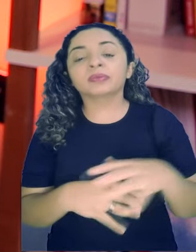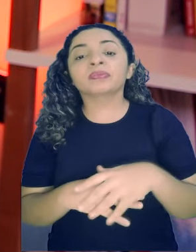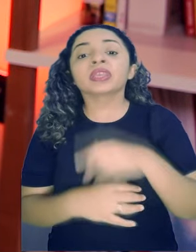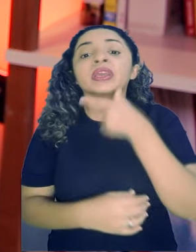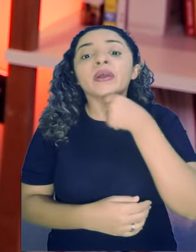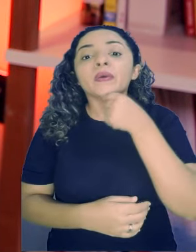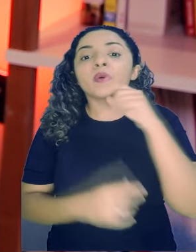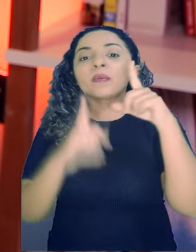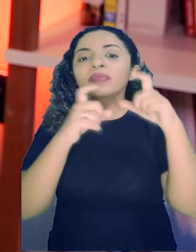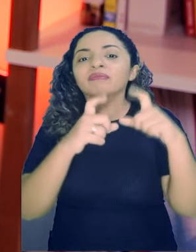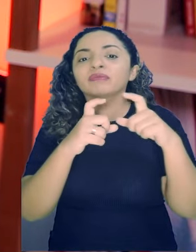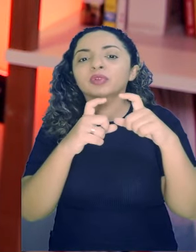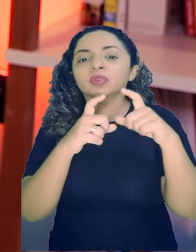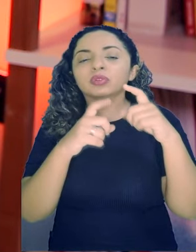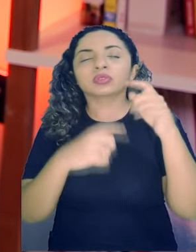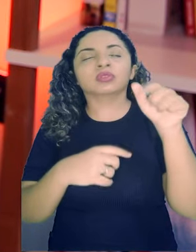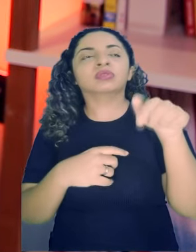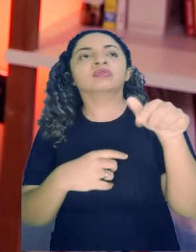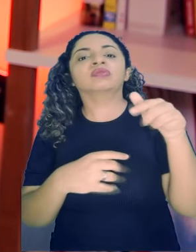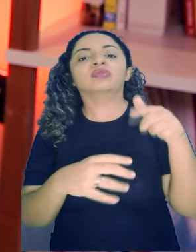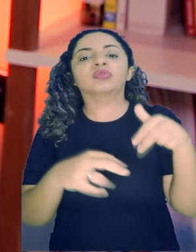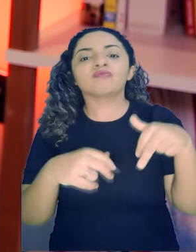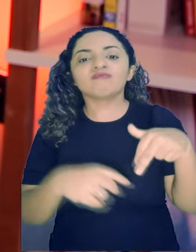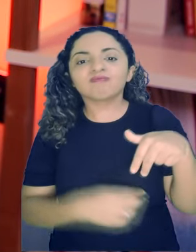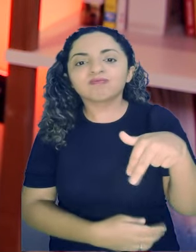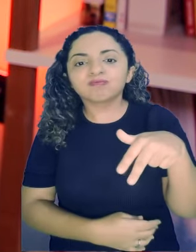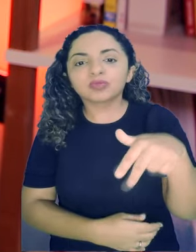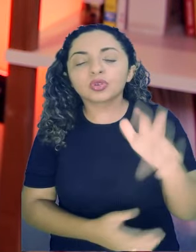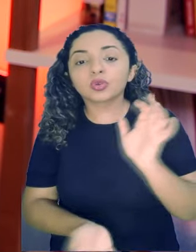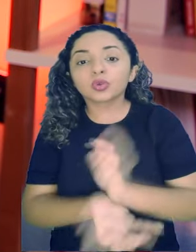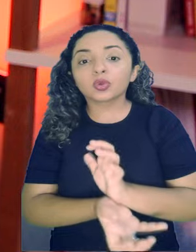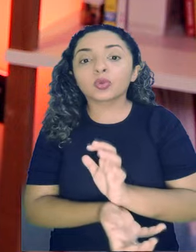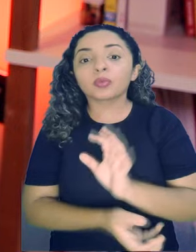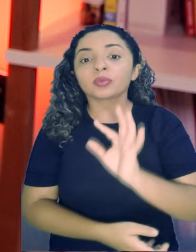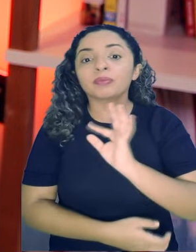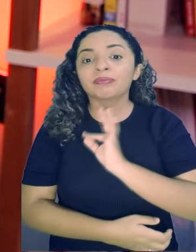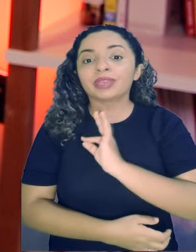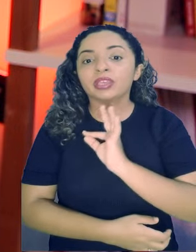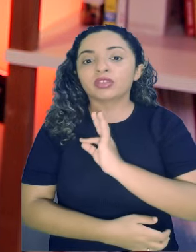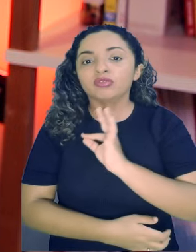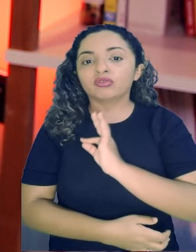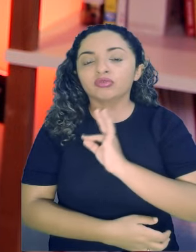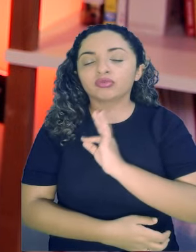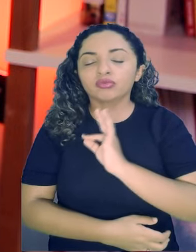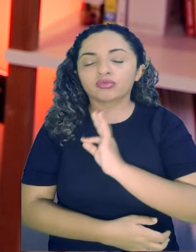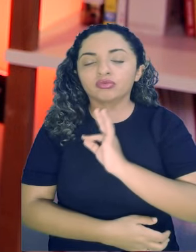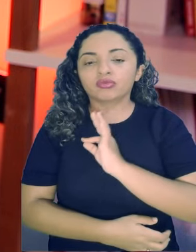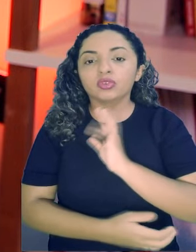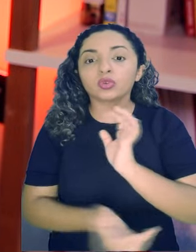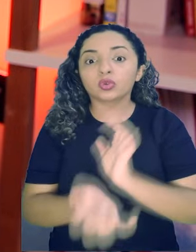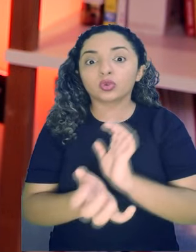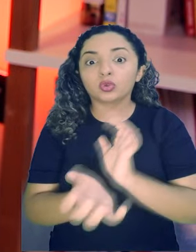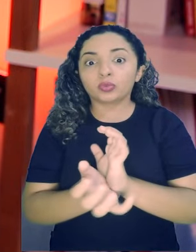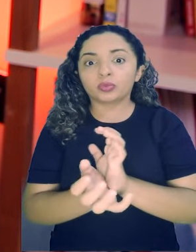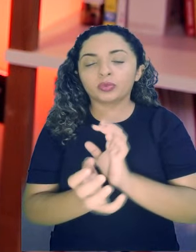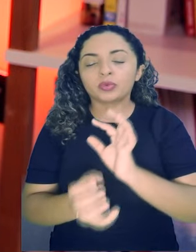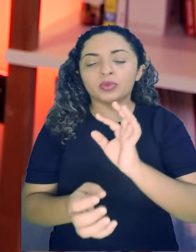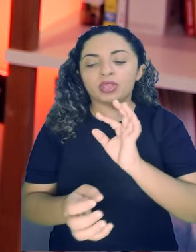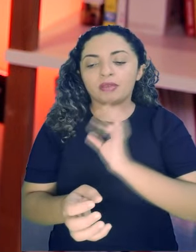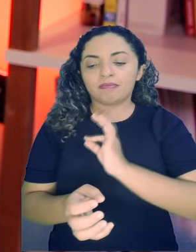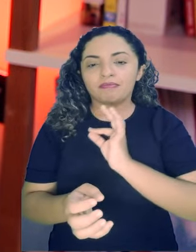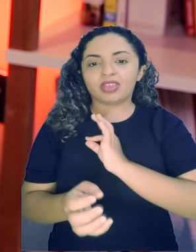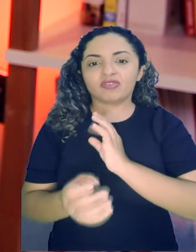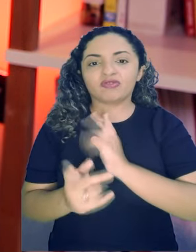Paquistão a pé para entrar dentro do Afeganistão, junto com um grupo de médicos do Médicos Sem Fronteiras. É um grupo de